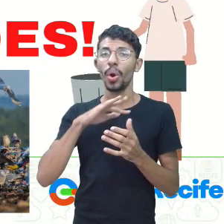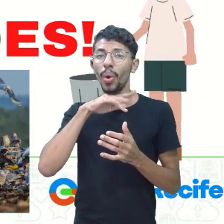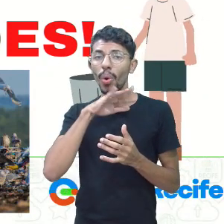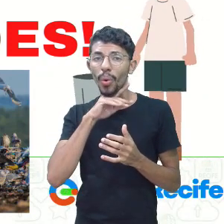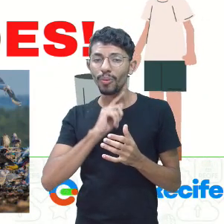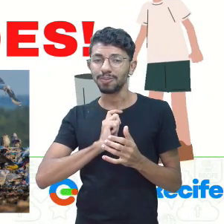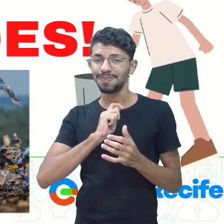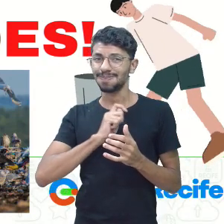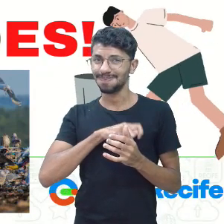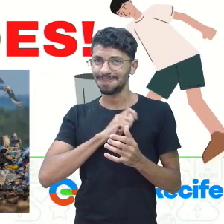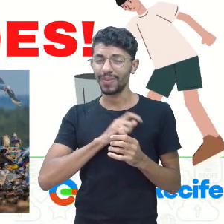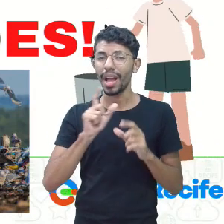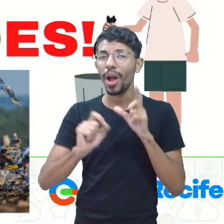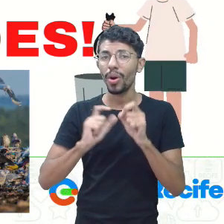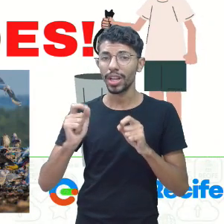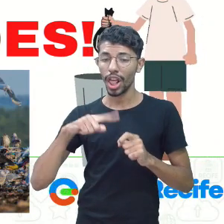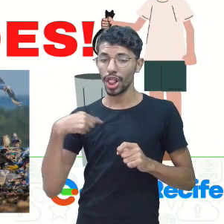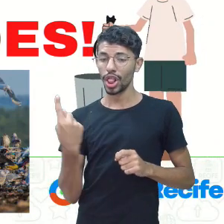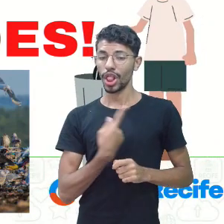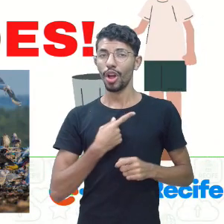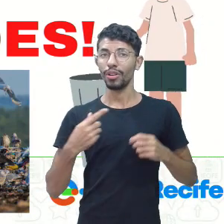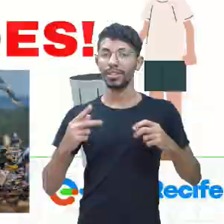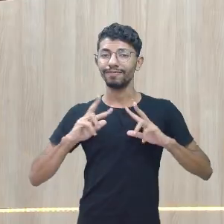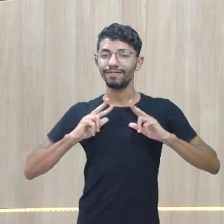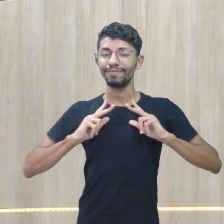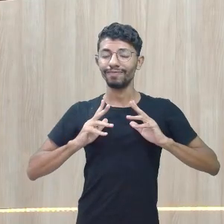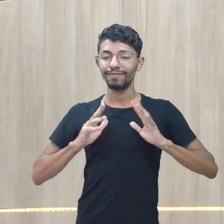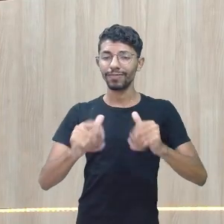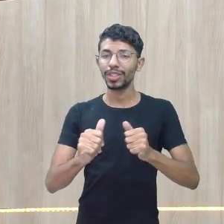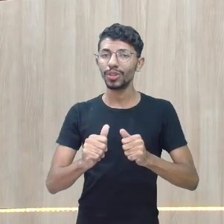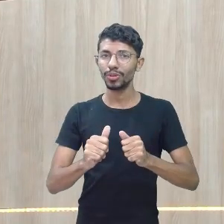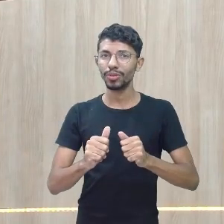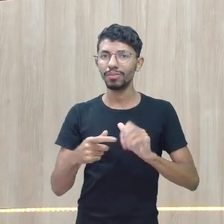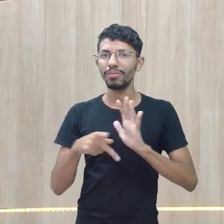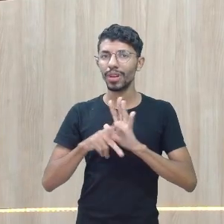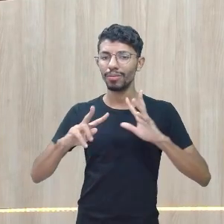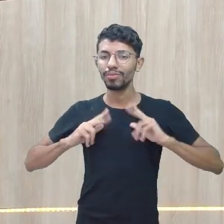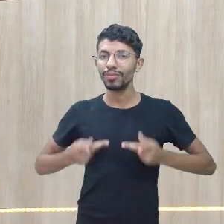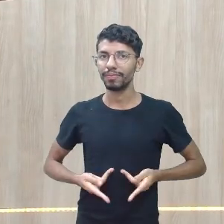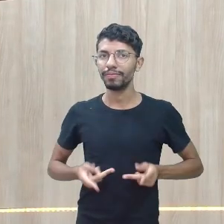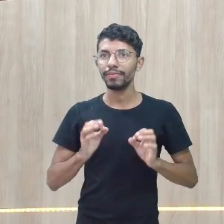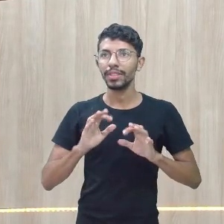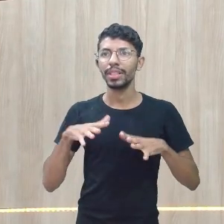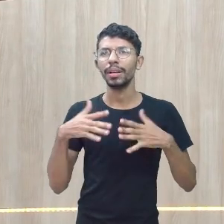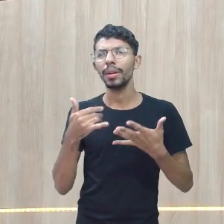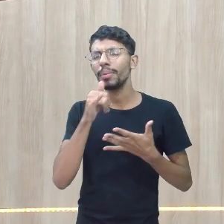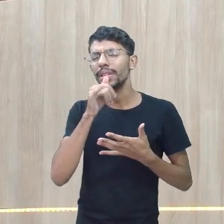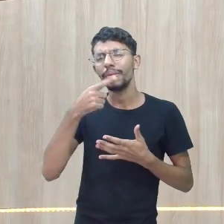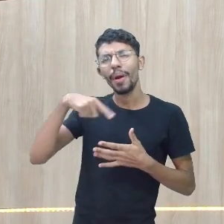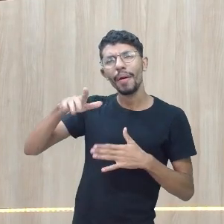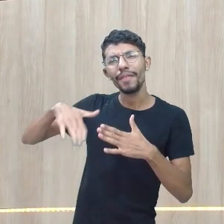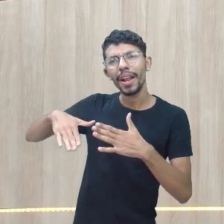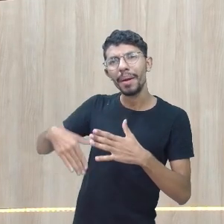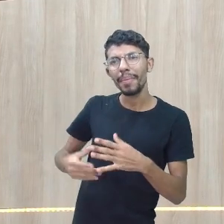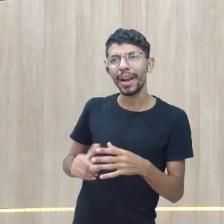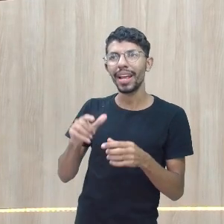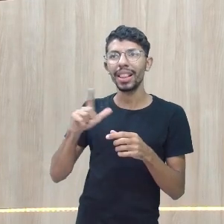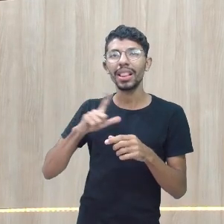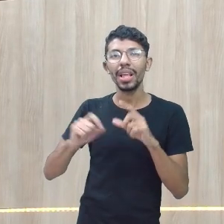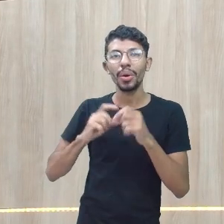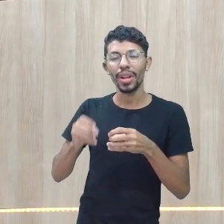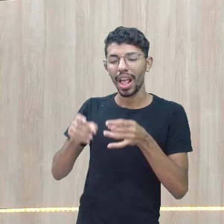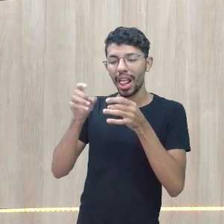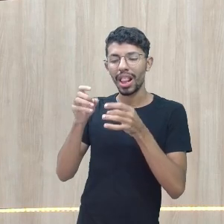lugar certo, quando a gente vai para a praia, né, e deixa lá o lixo todo no chão, mesmo tendo